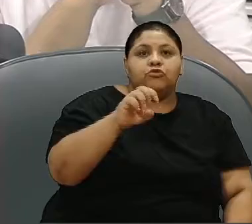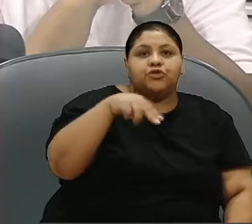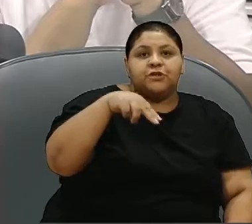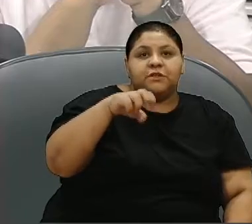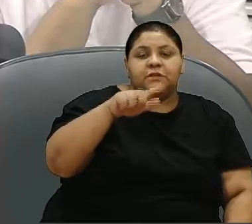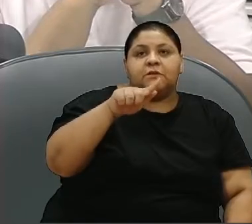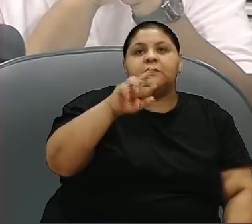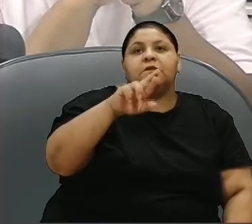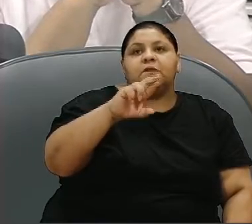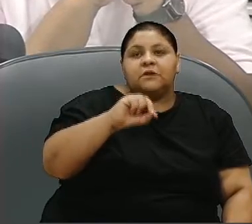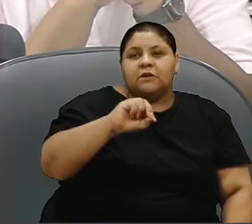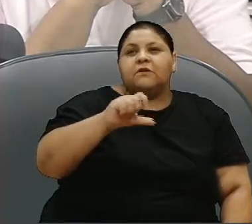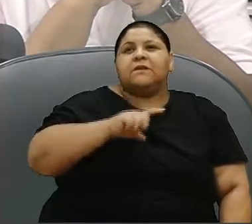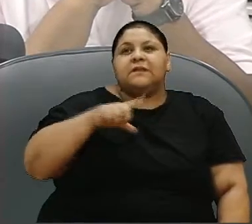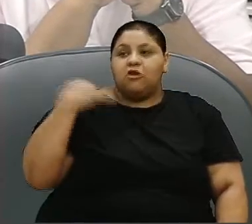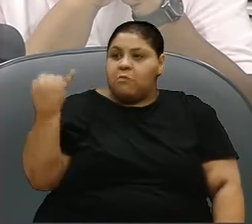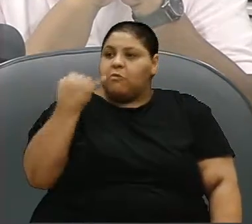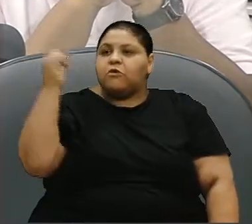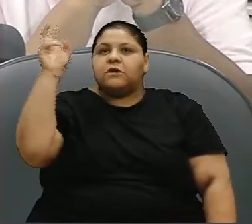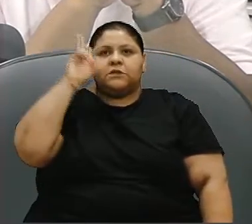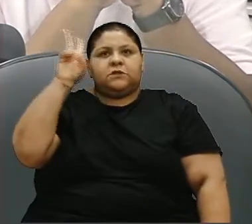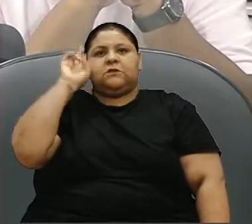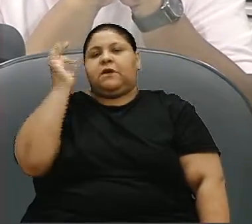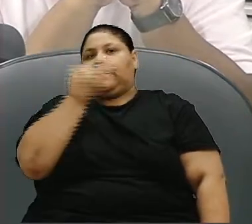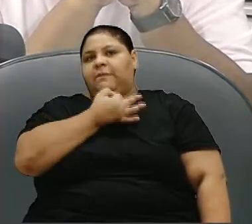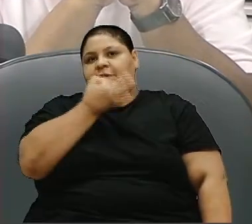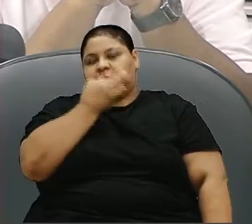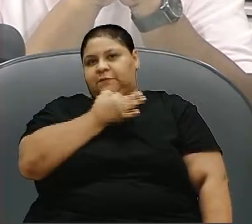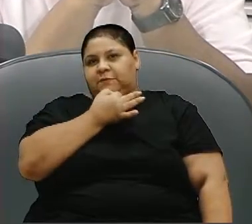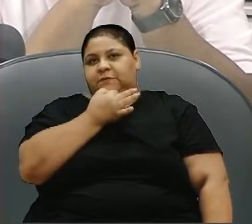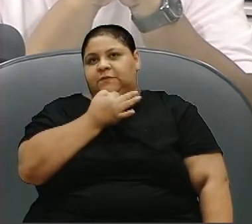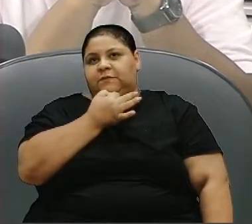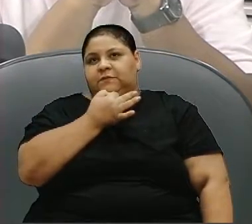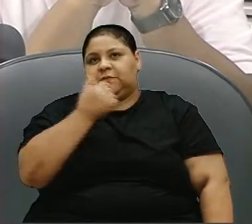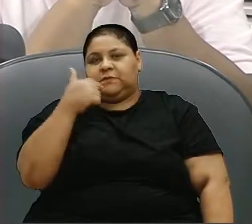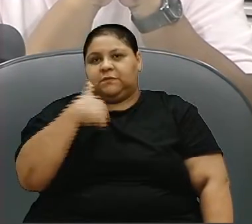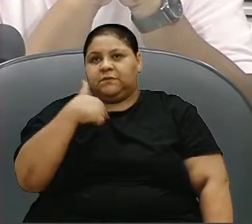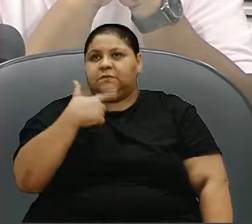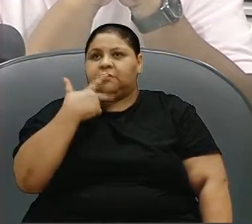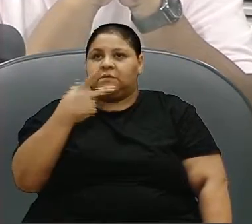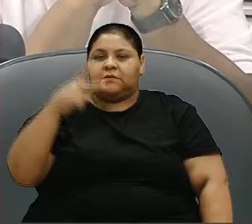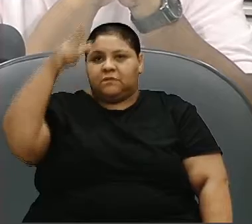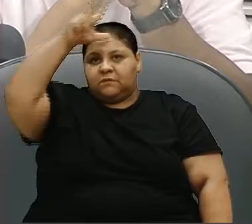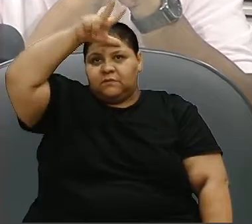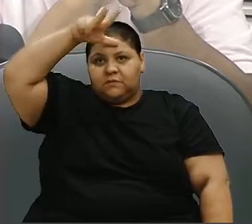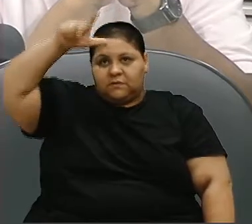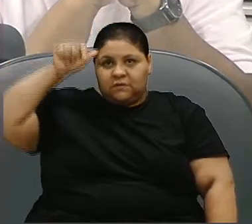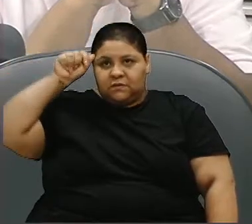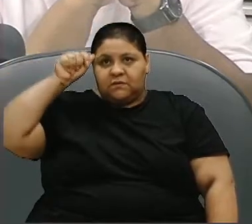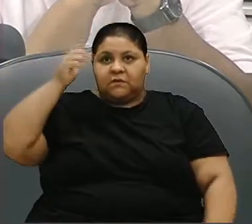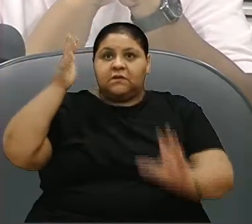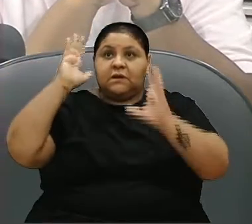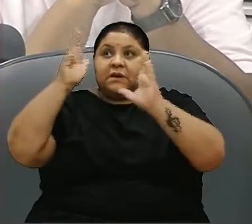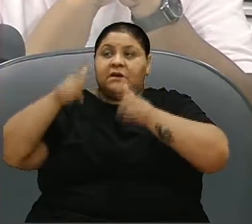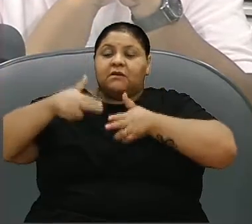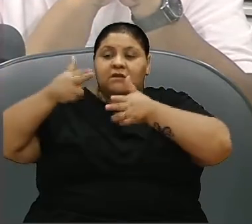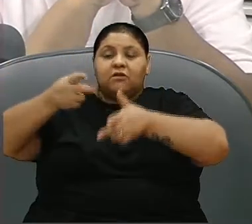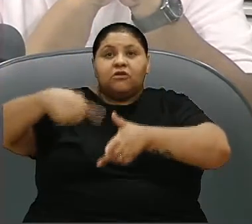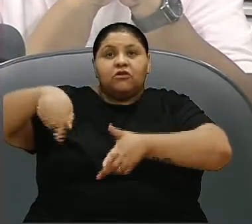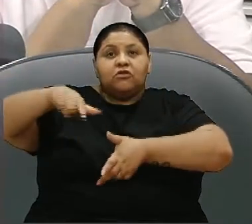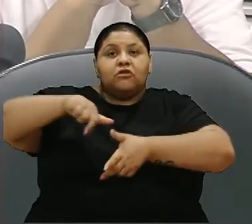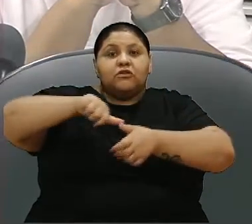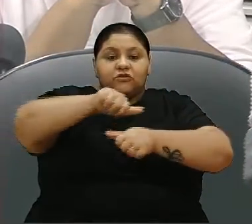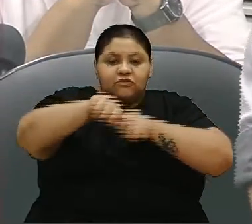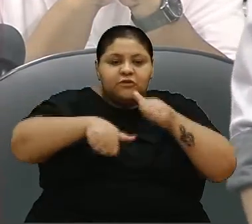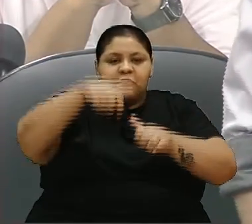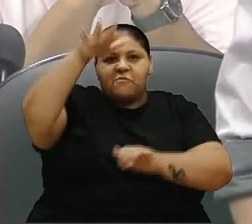o valor histórico para Caxias. E inclusive uma fala do prefeito foi que disse que foi graças ao trem que nós nos tornamos